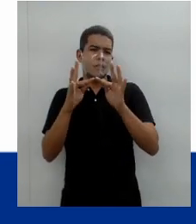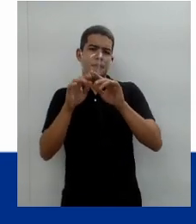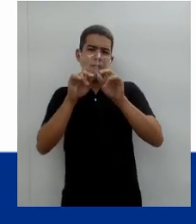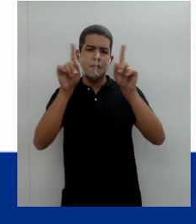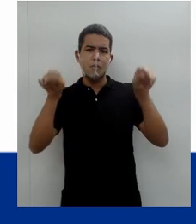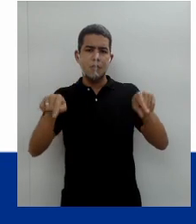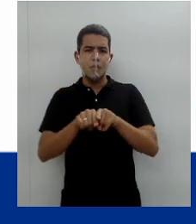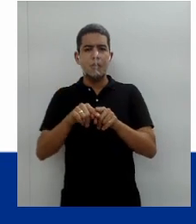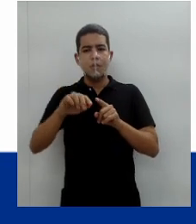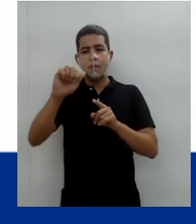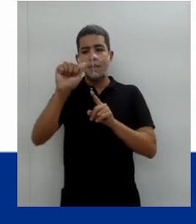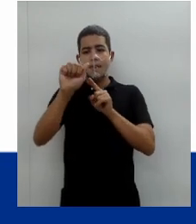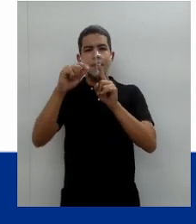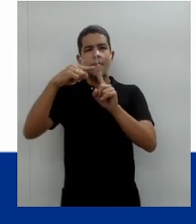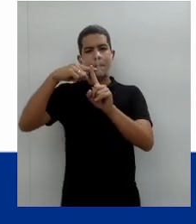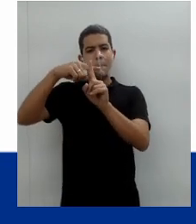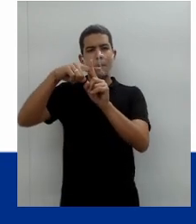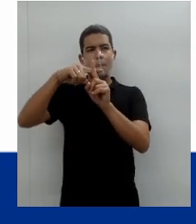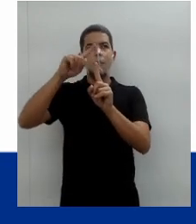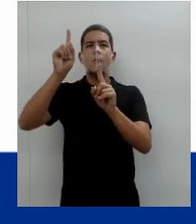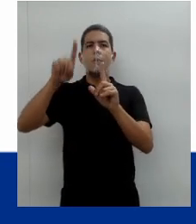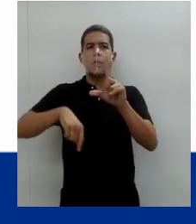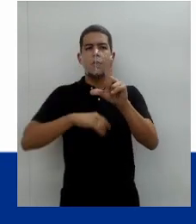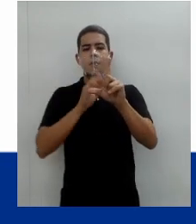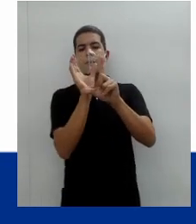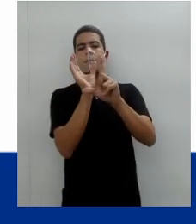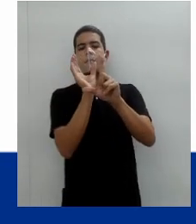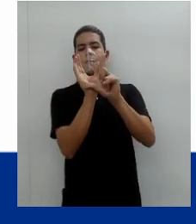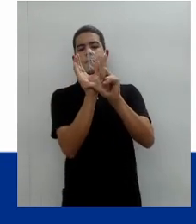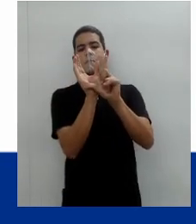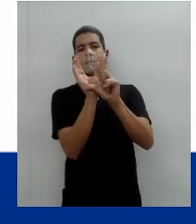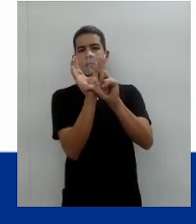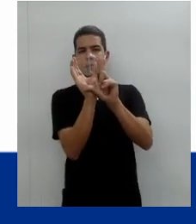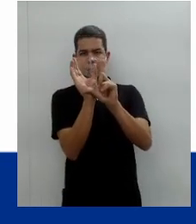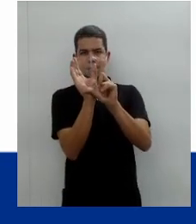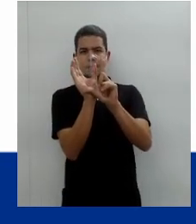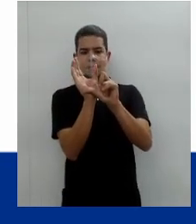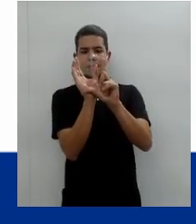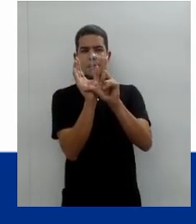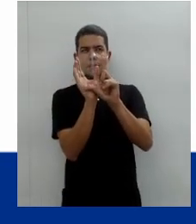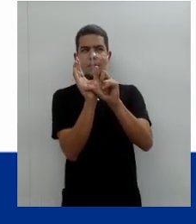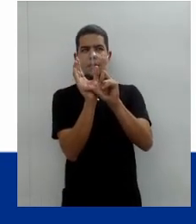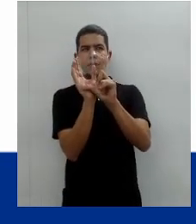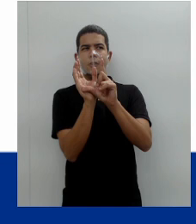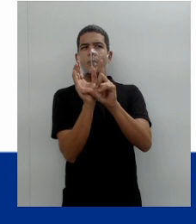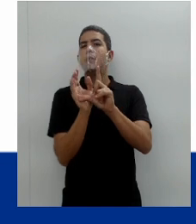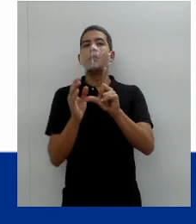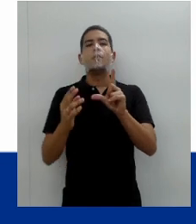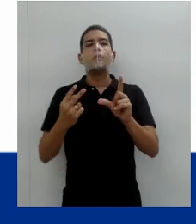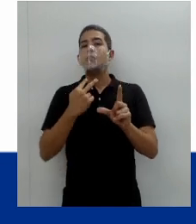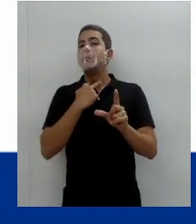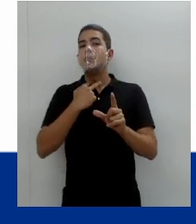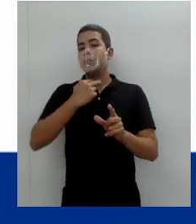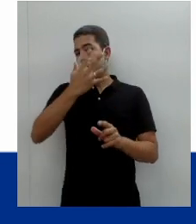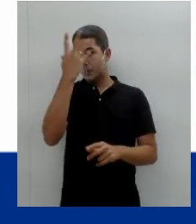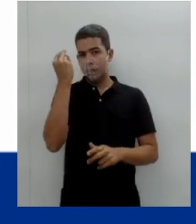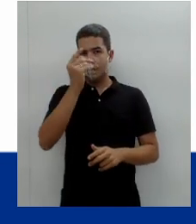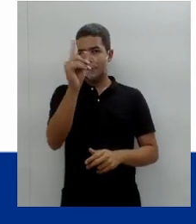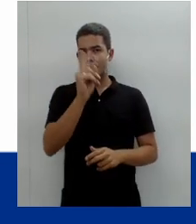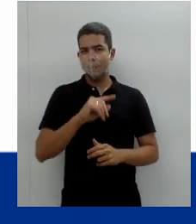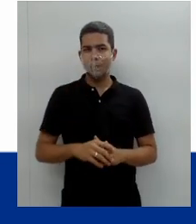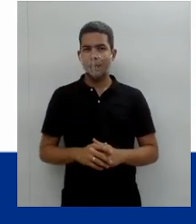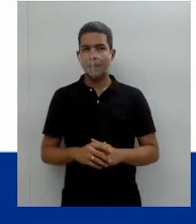quadrática positivo, parábola tem concavidade voltada para cima. Você não pode mais perder essa